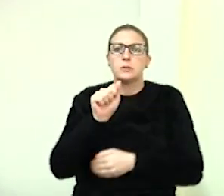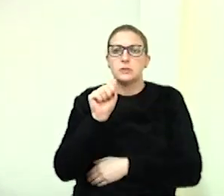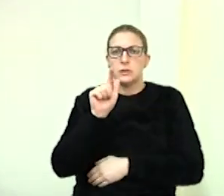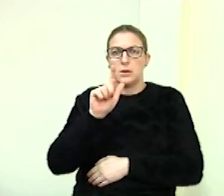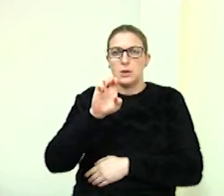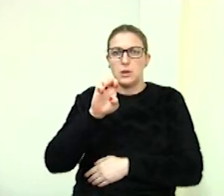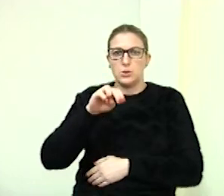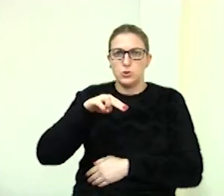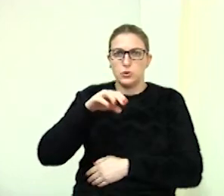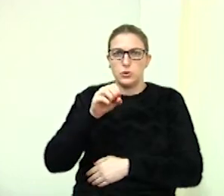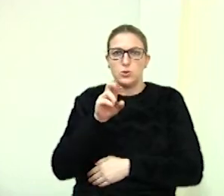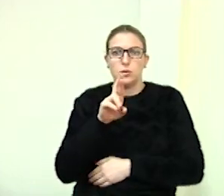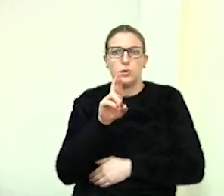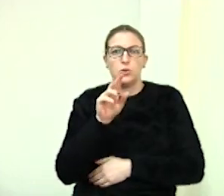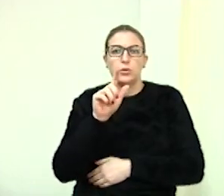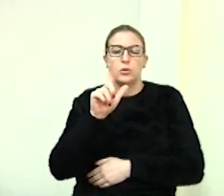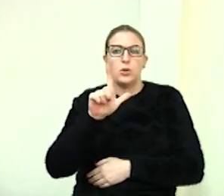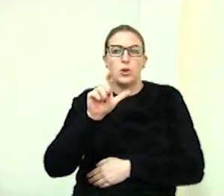existentes.